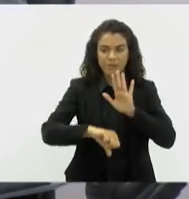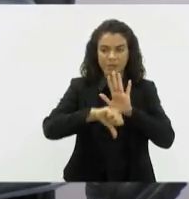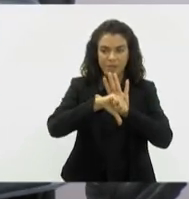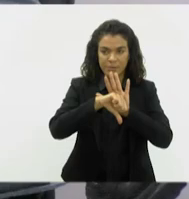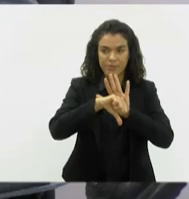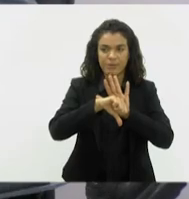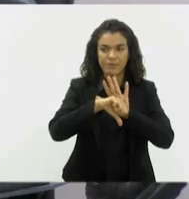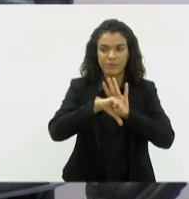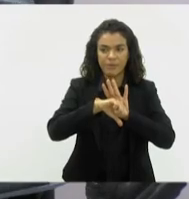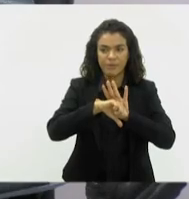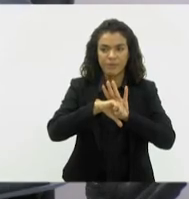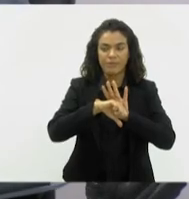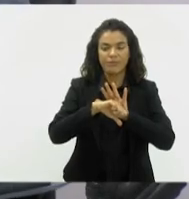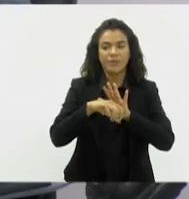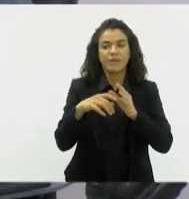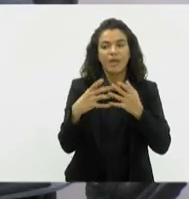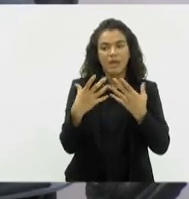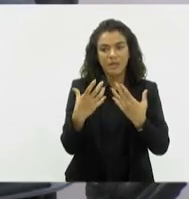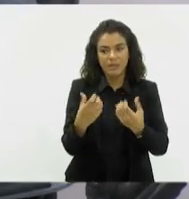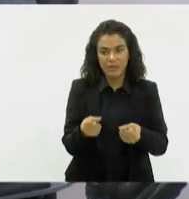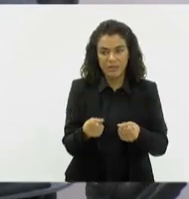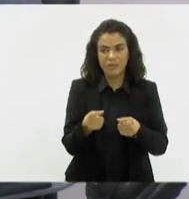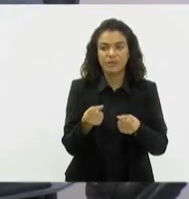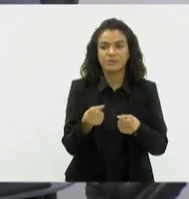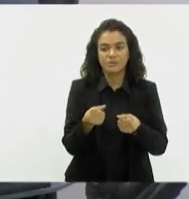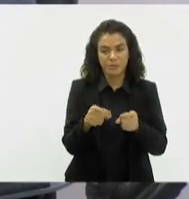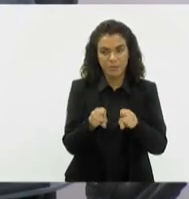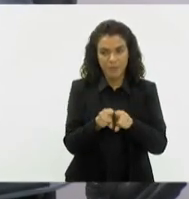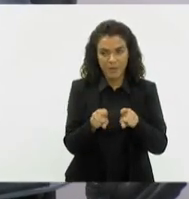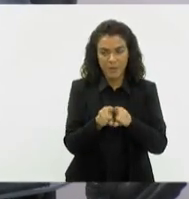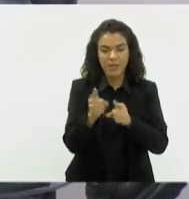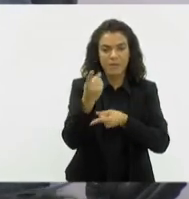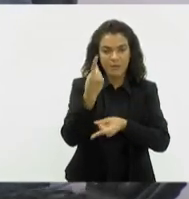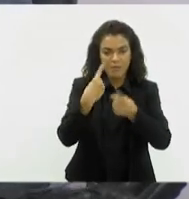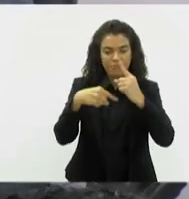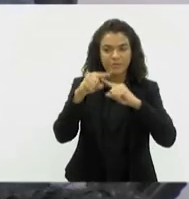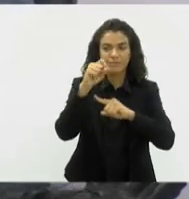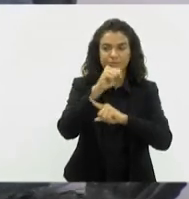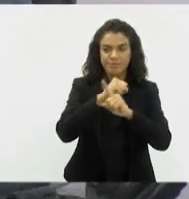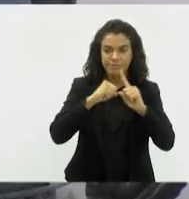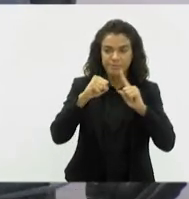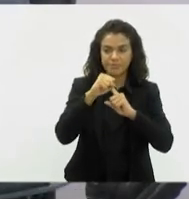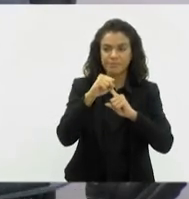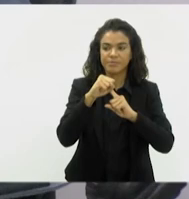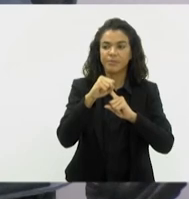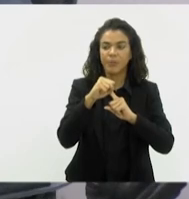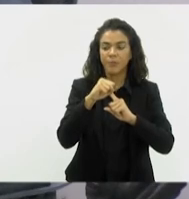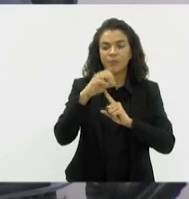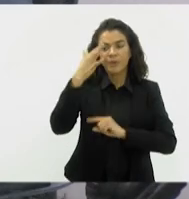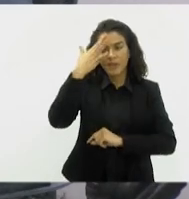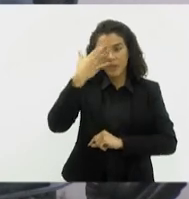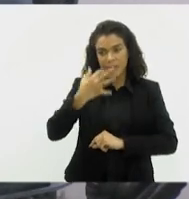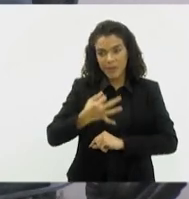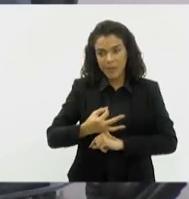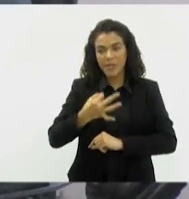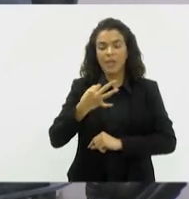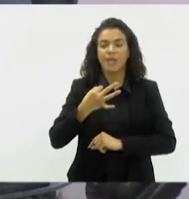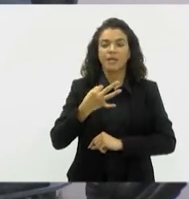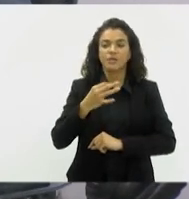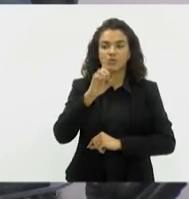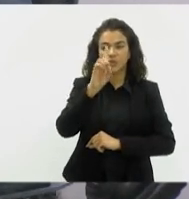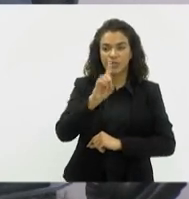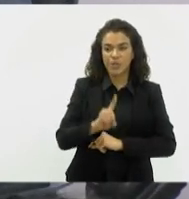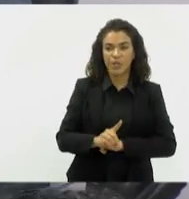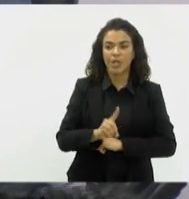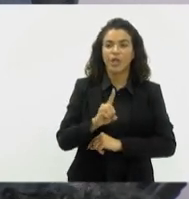mais. Aceito e admito, e sou um entusiasta da ressocialização, entendo o direito constitucional do silêncio, mas